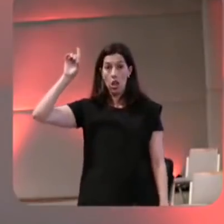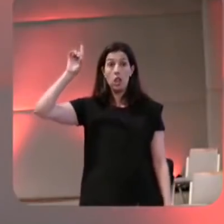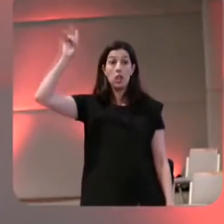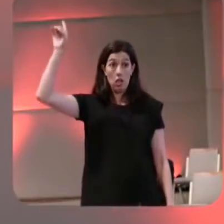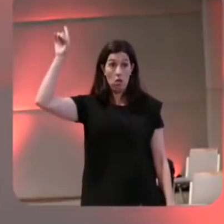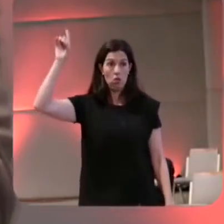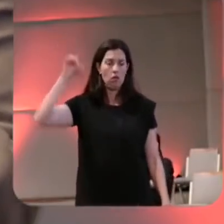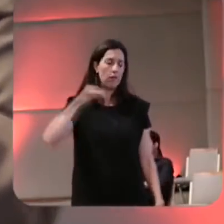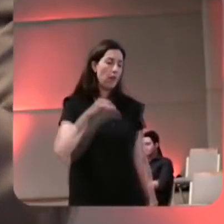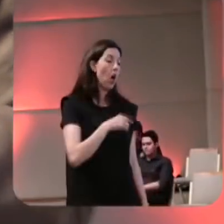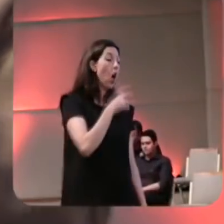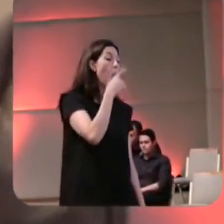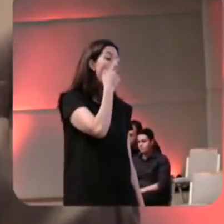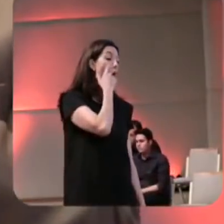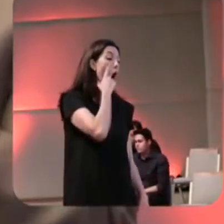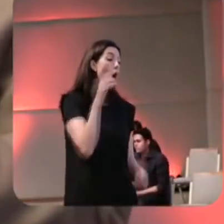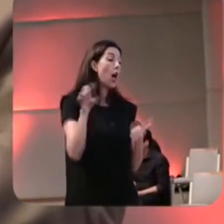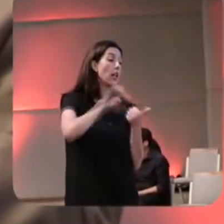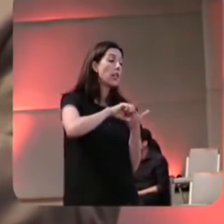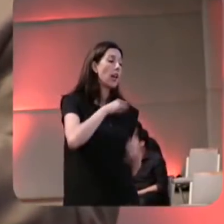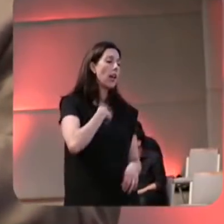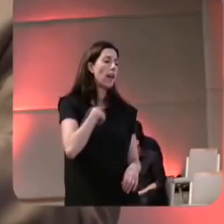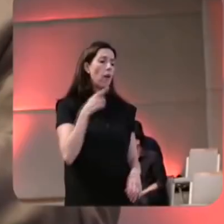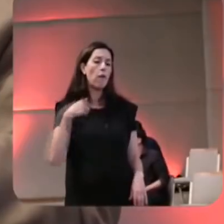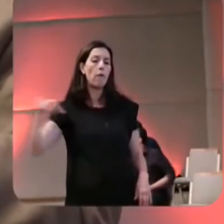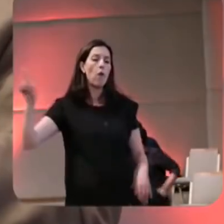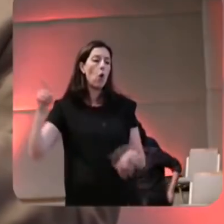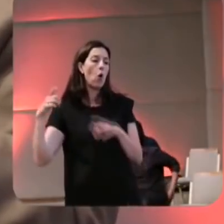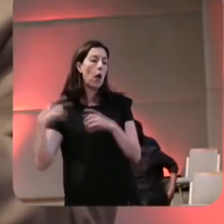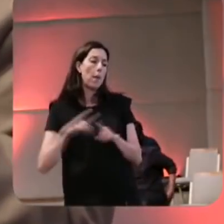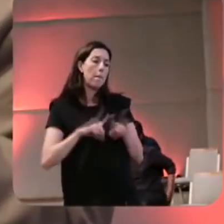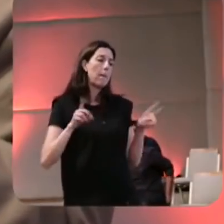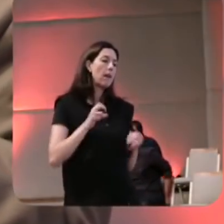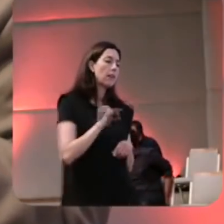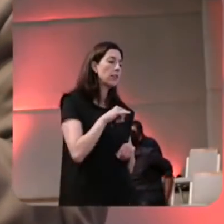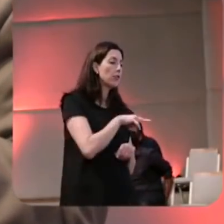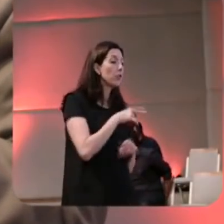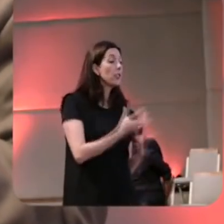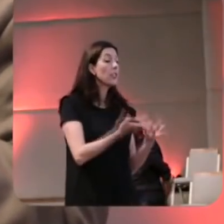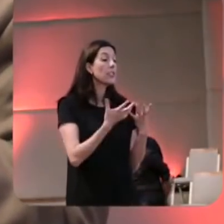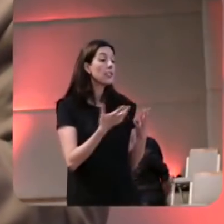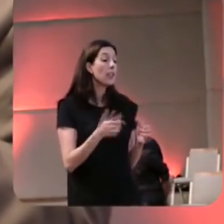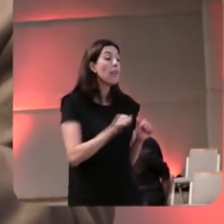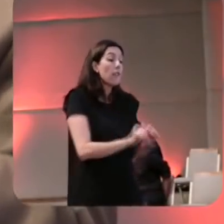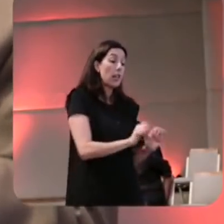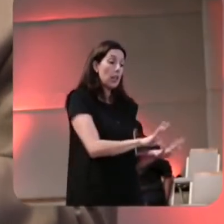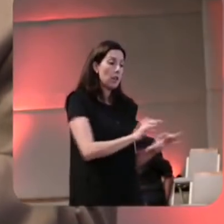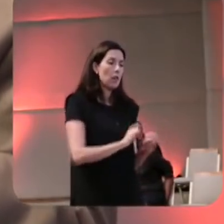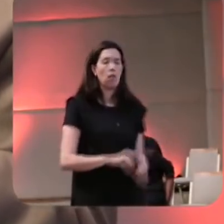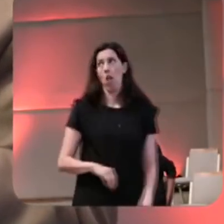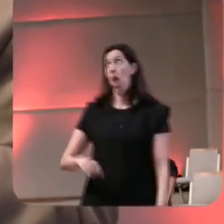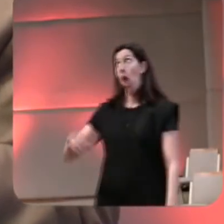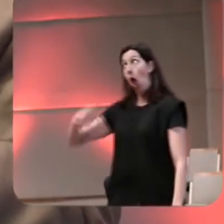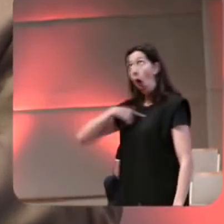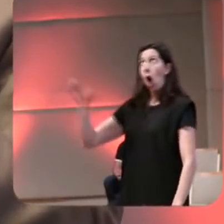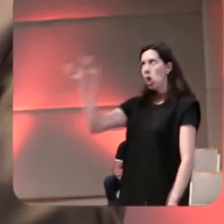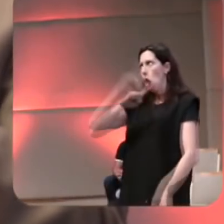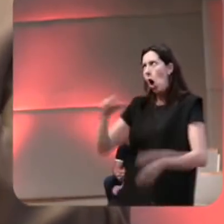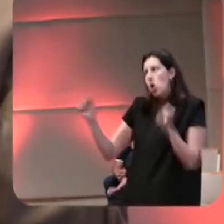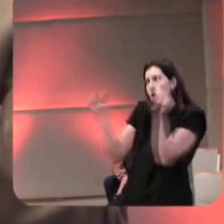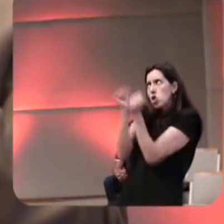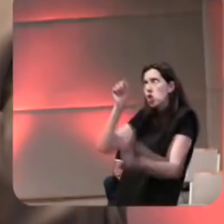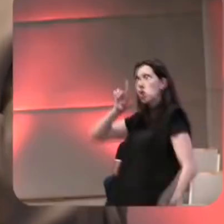deixarei. Porque a condição dele receber a unção dobrada era que ele visse